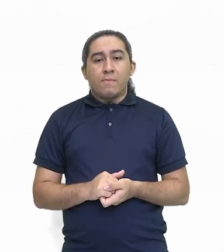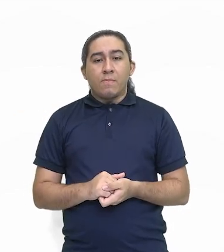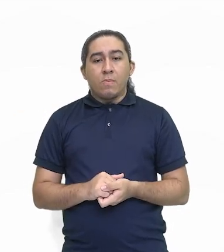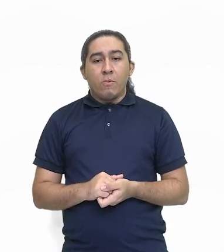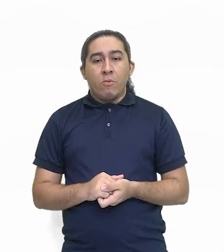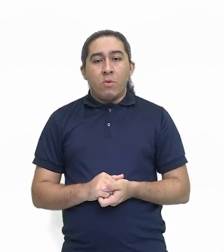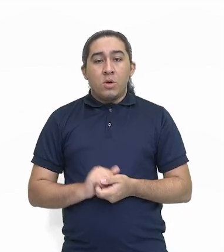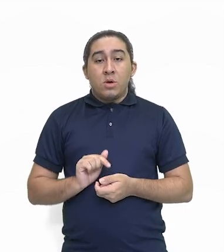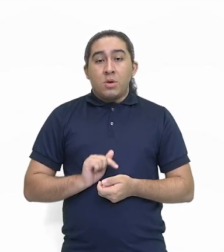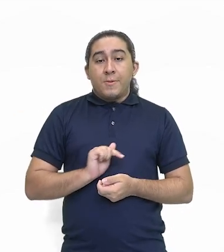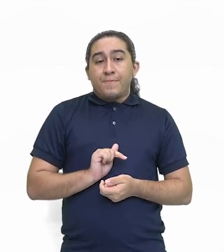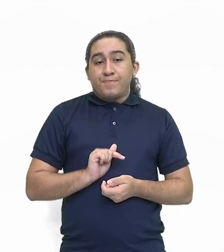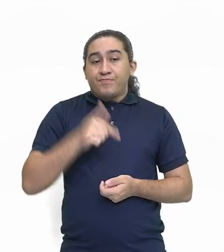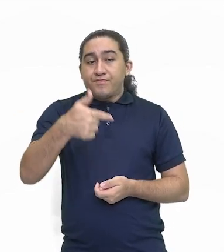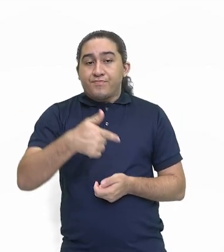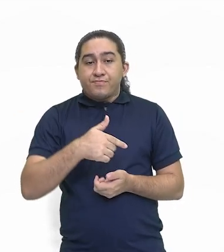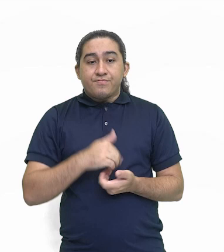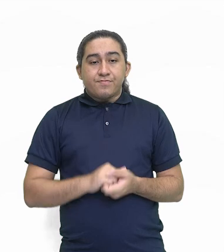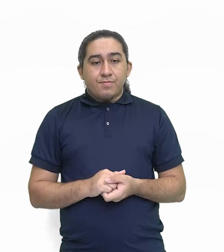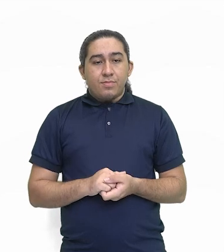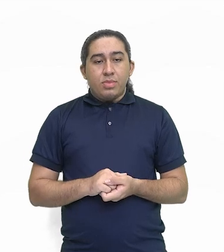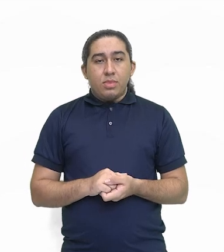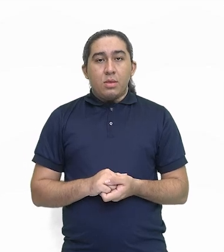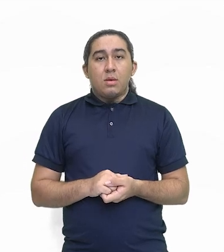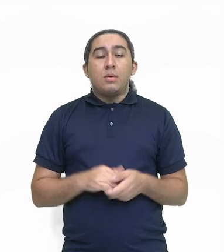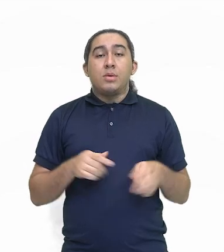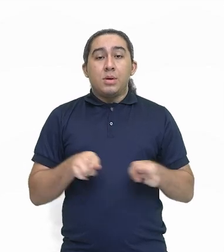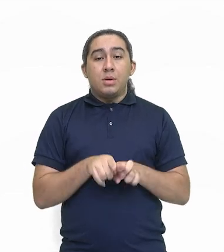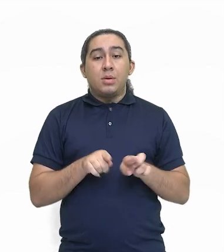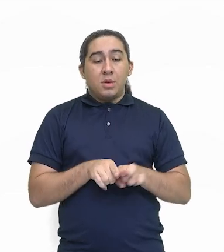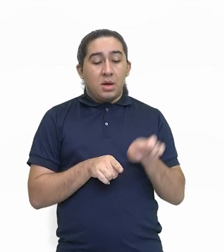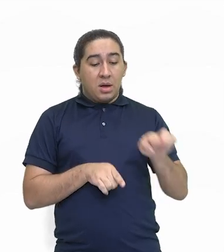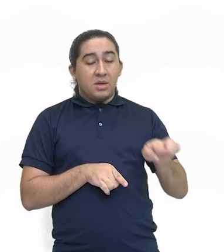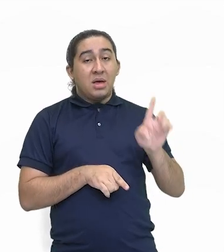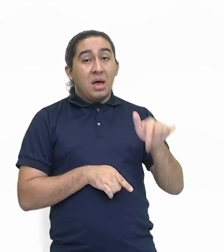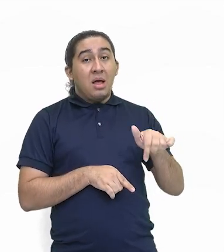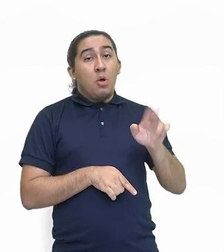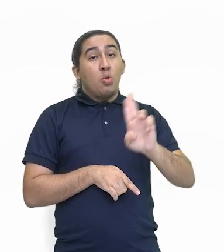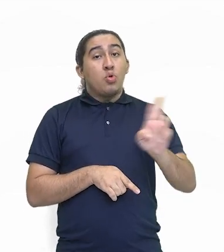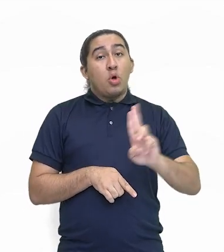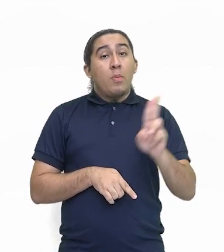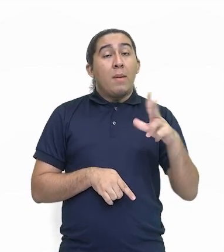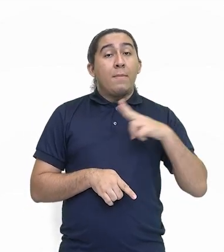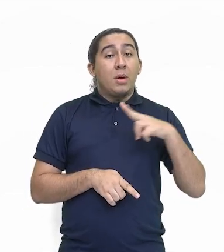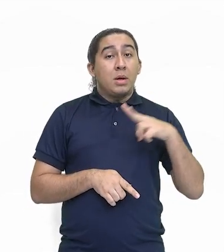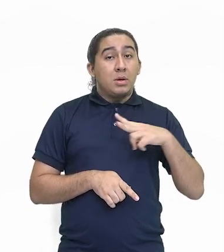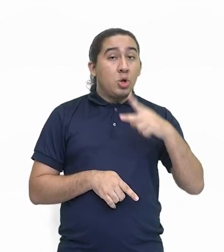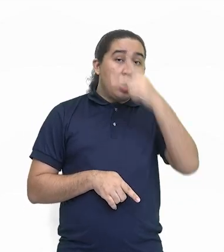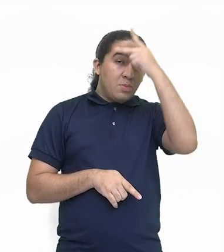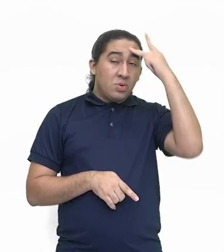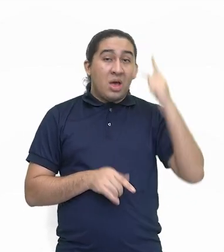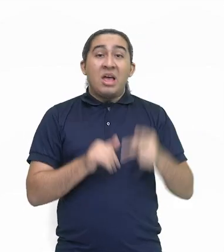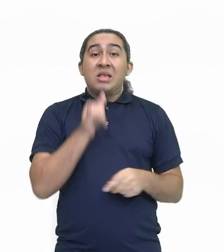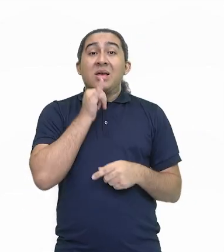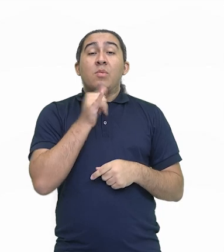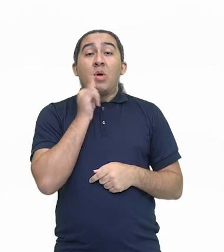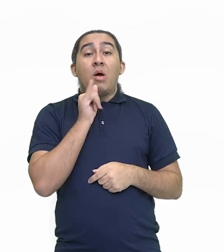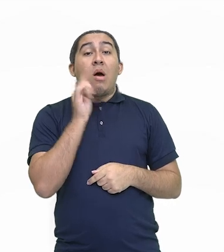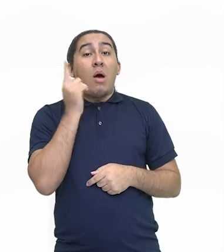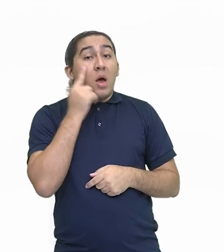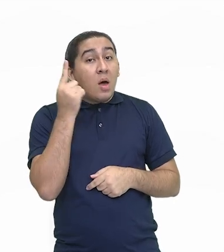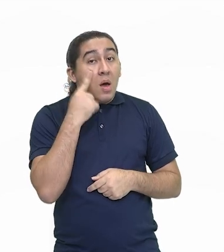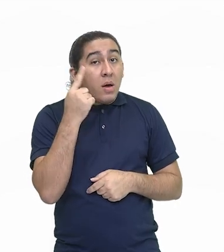de maldizer utiliza nomes próprios para dirigir as ofensas. Olha, Dona